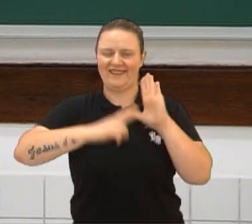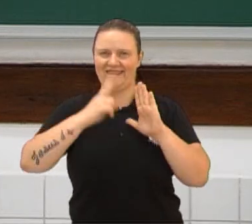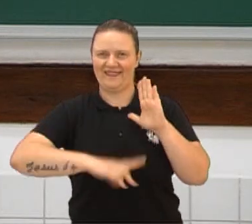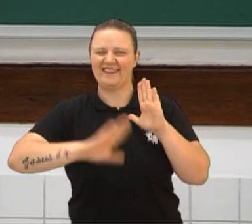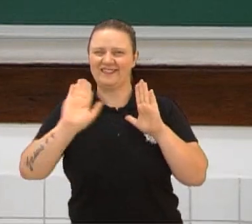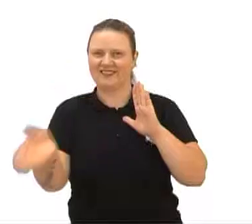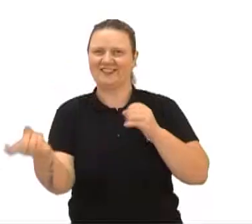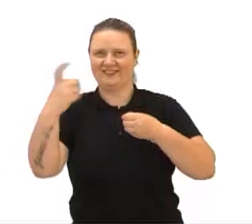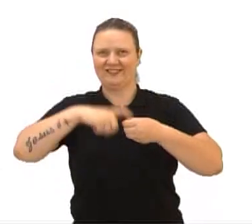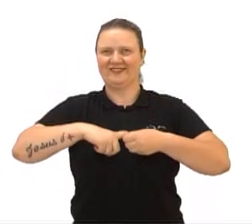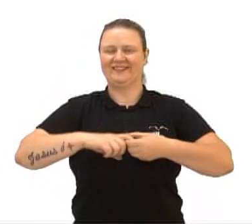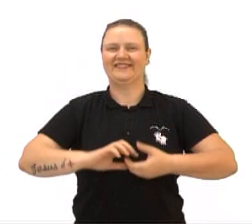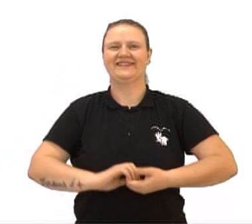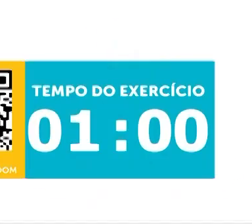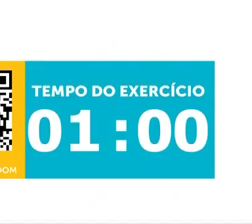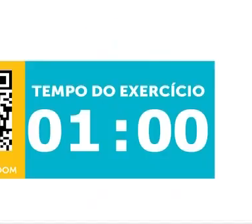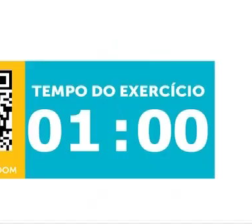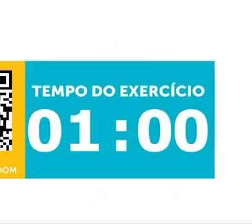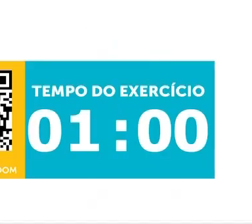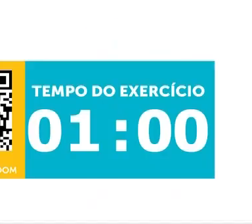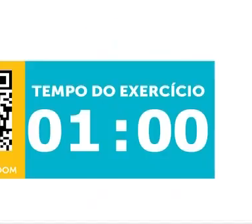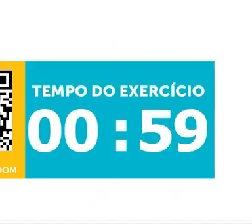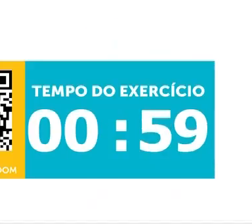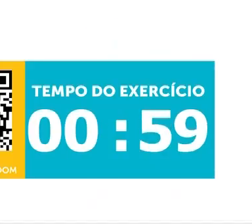volta para corrigir.